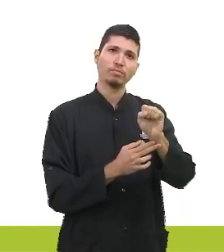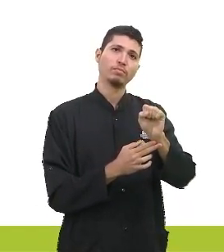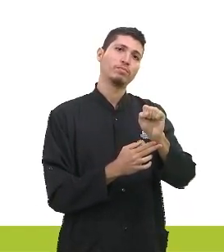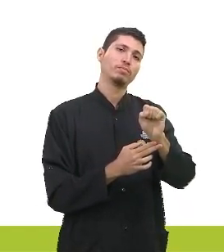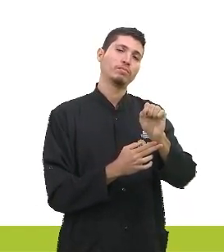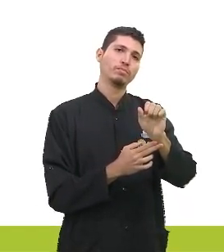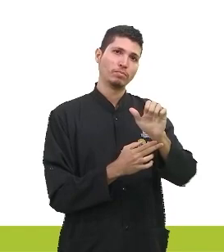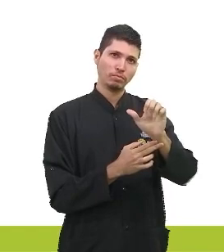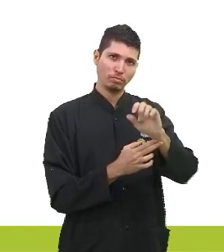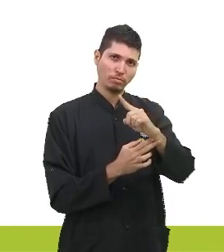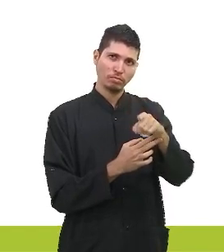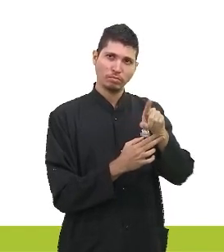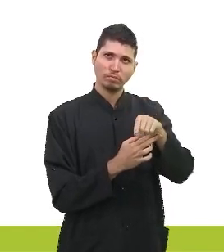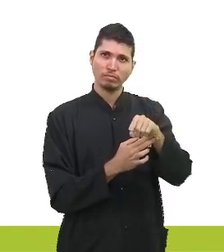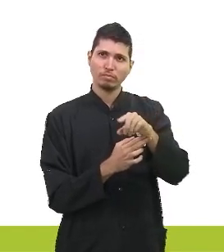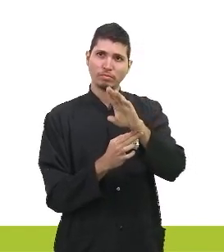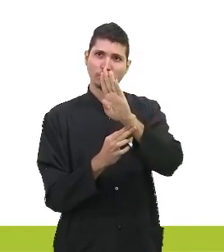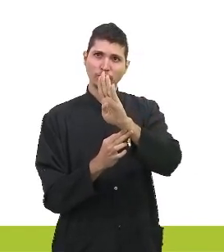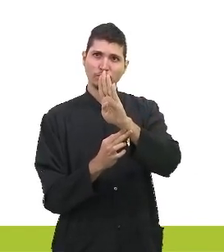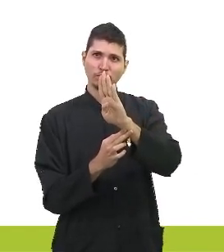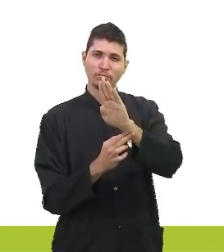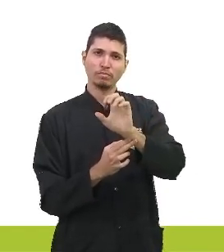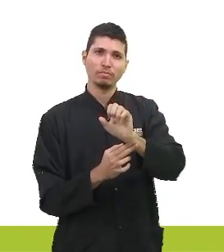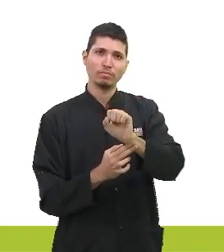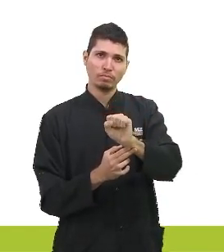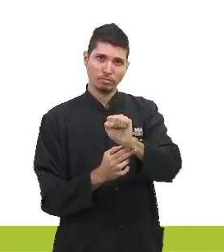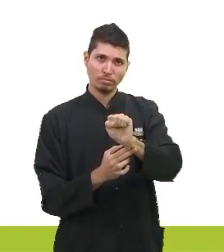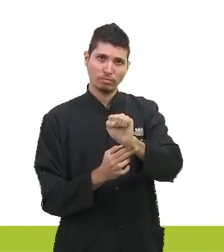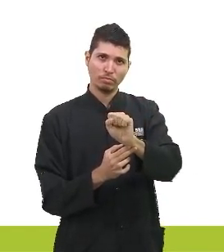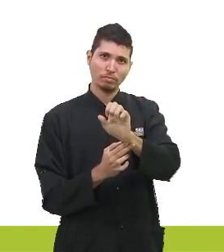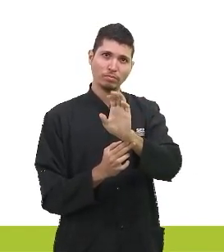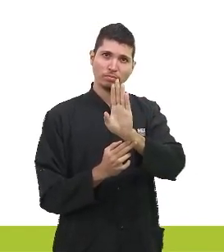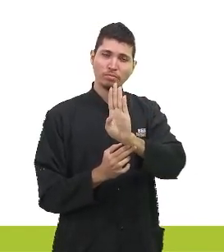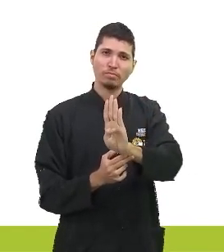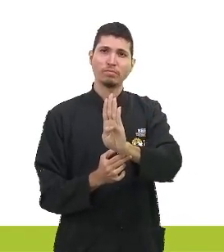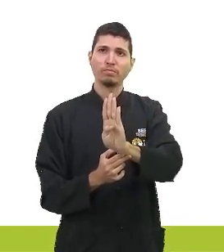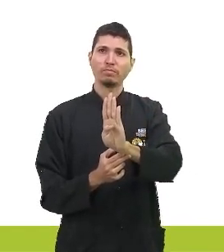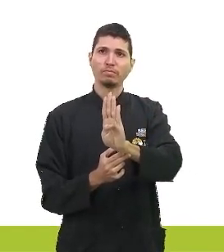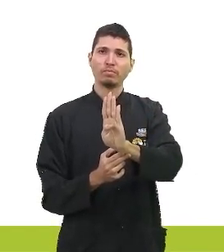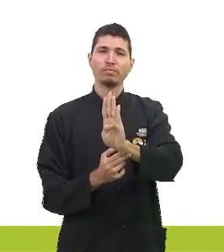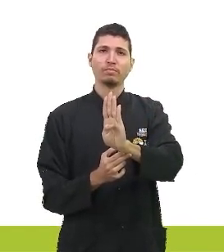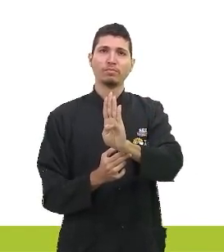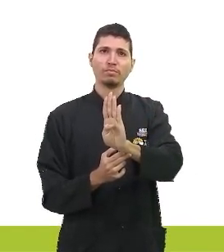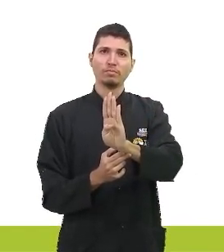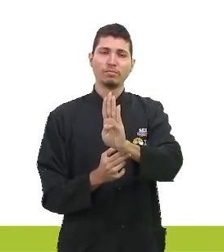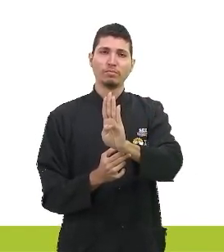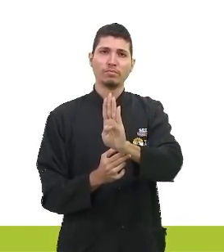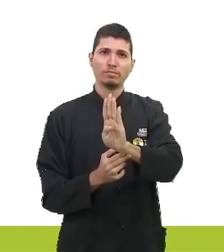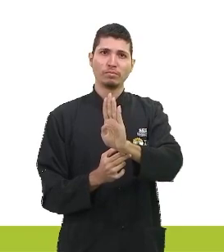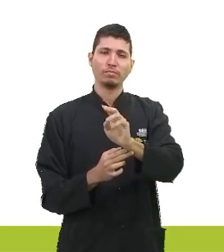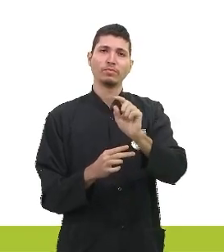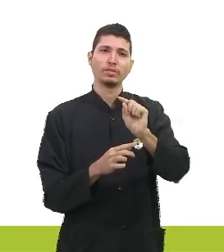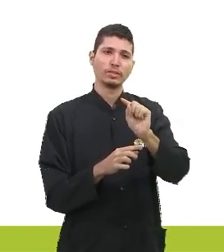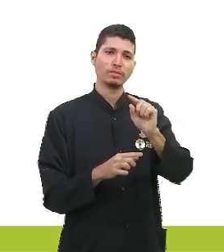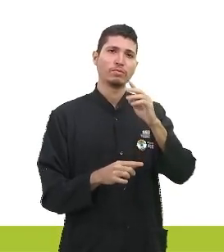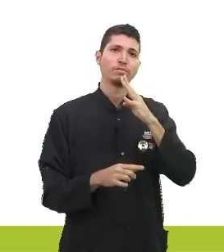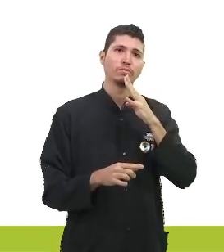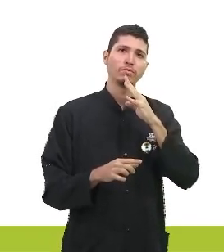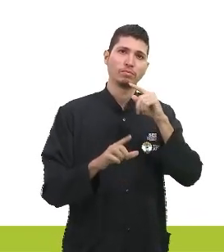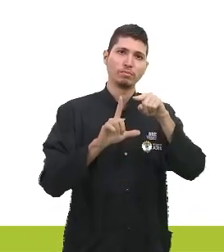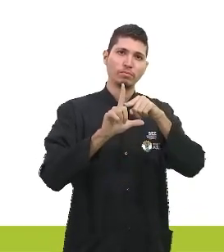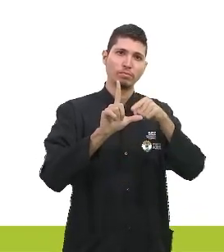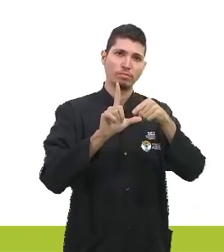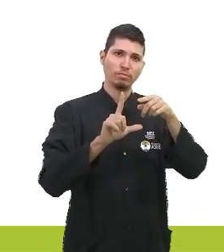beta. Suponha que você não conhece, por exemplo, o lado A do triângulo, mas conhece o ângulo A, o ângulo